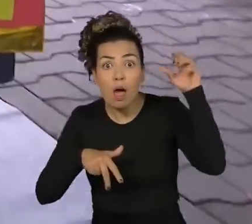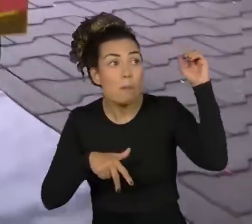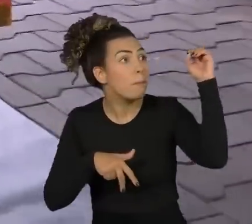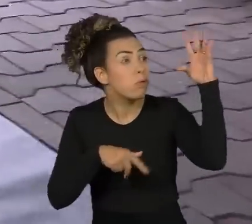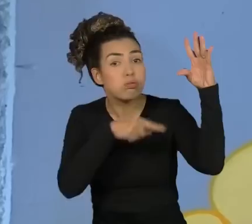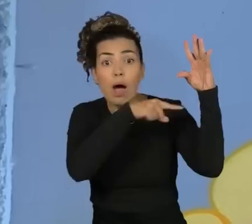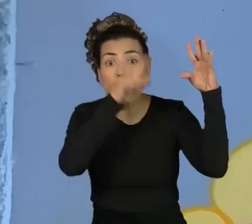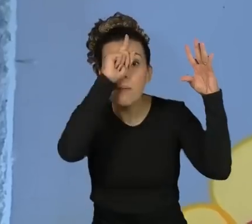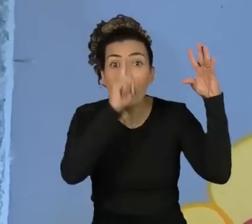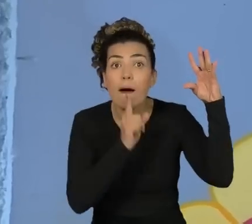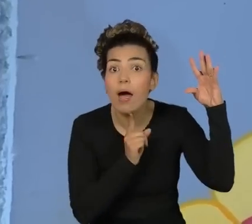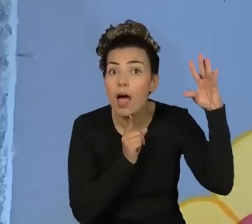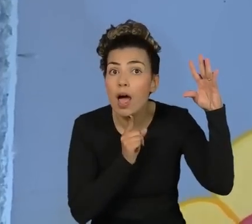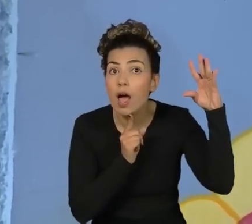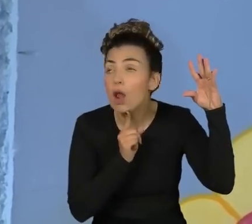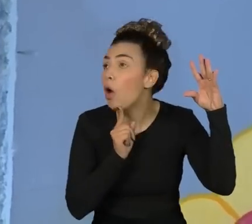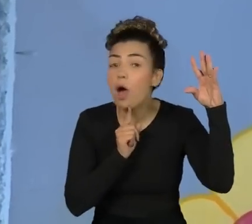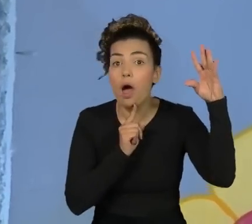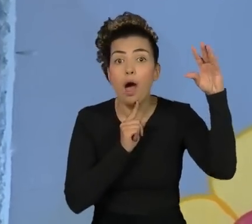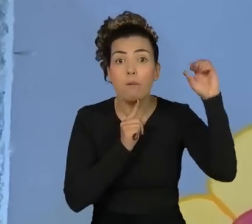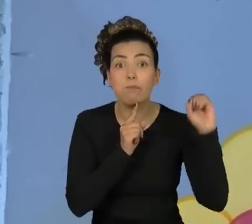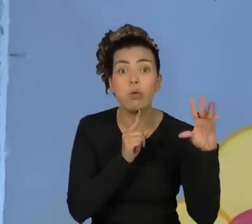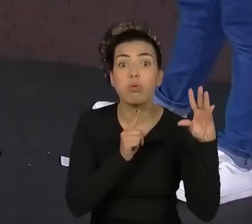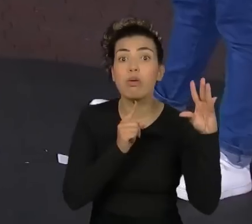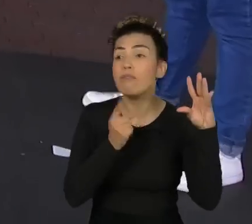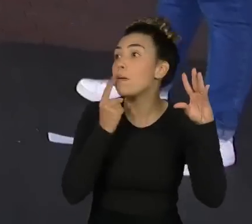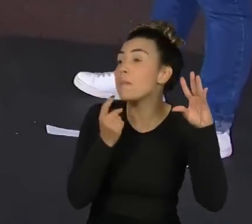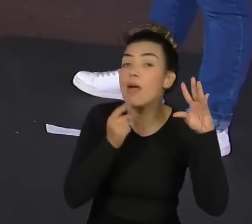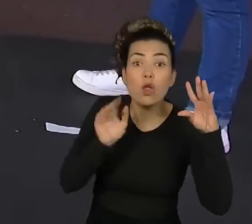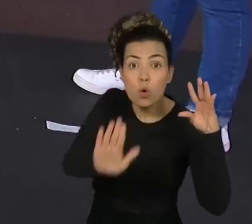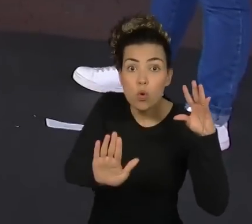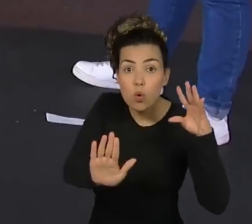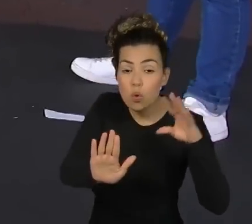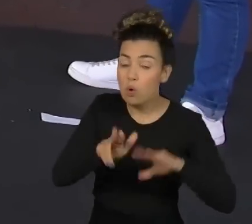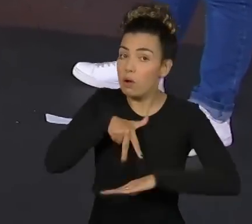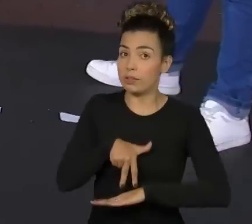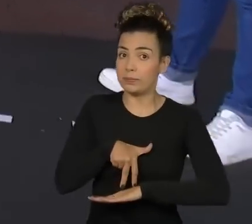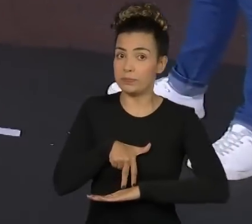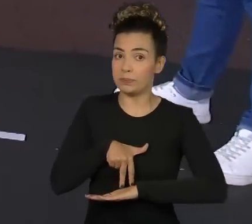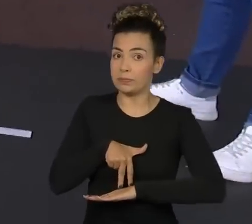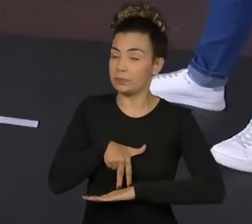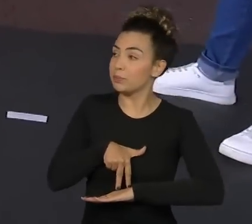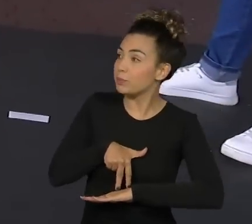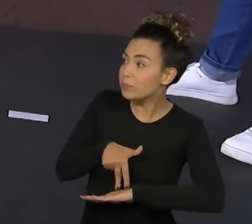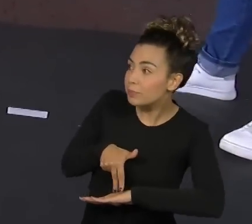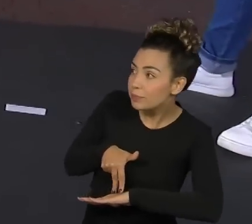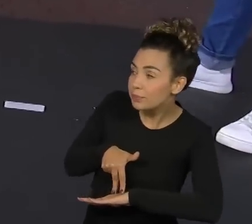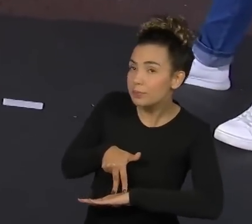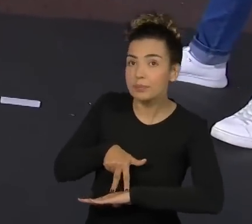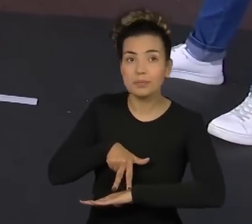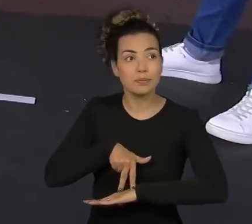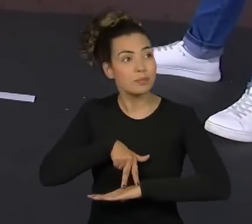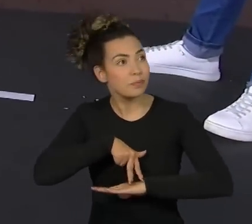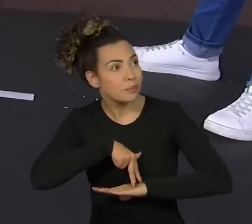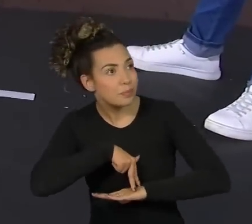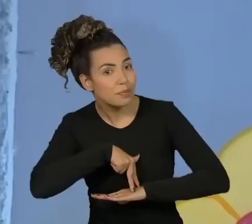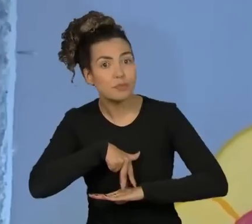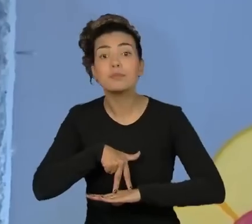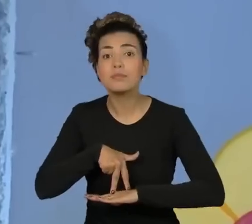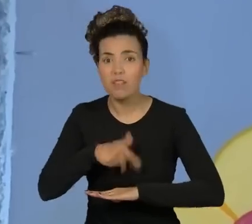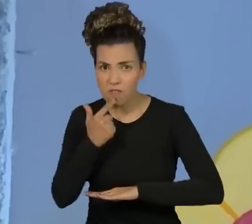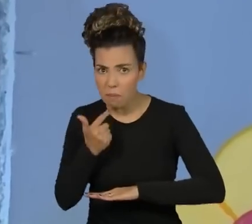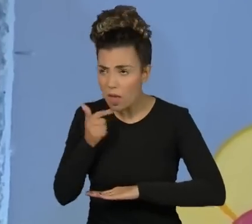presta atenção. E ficou vermelho, parou. Olha para um lado olha pro outro, o farol tá